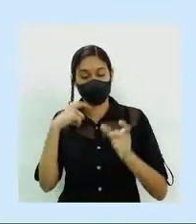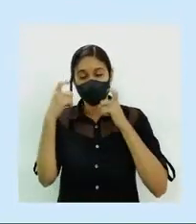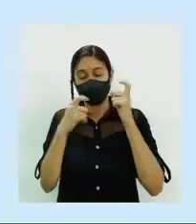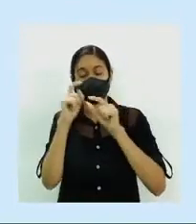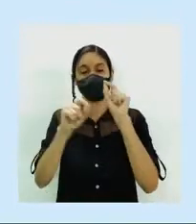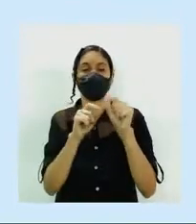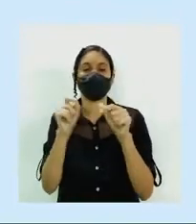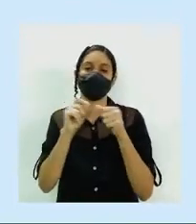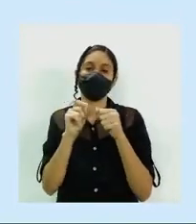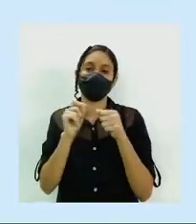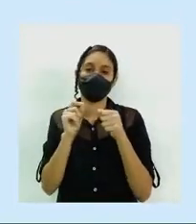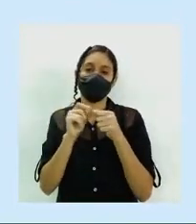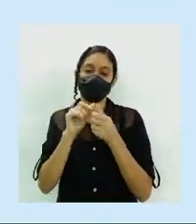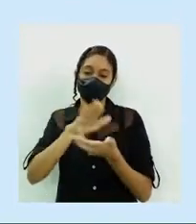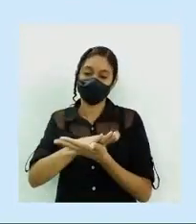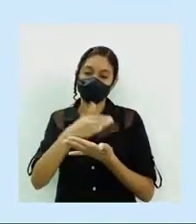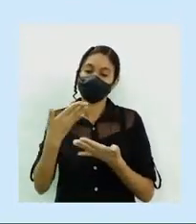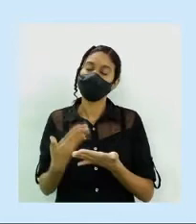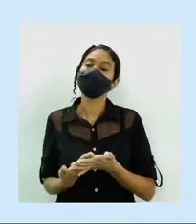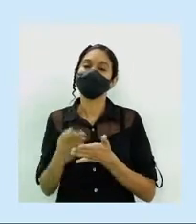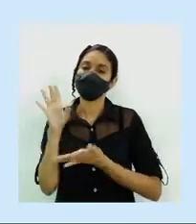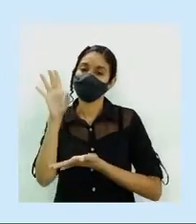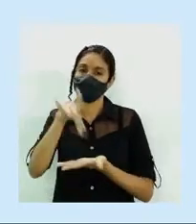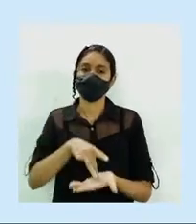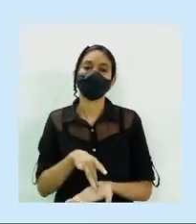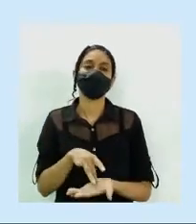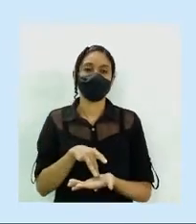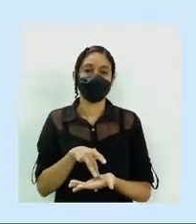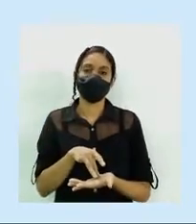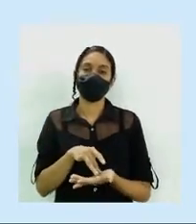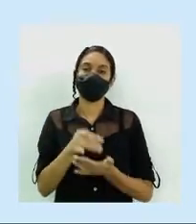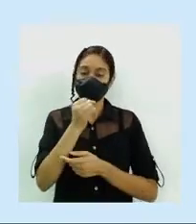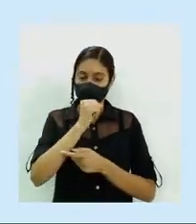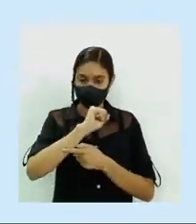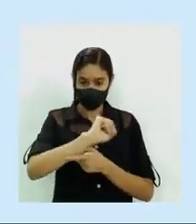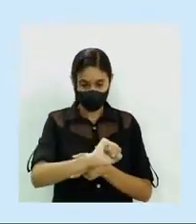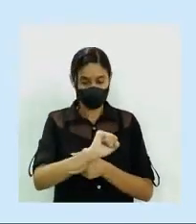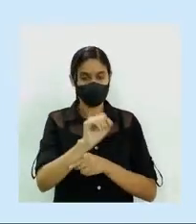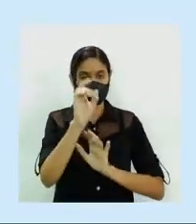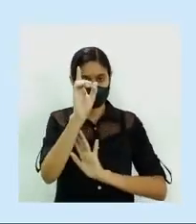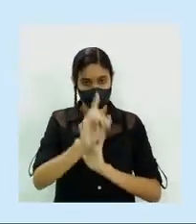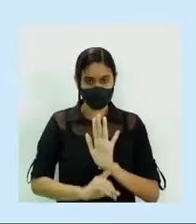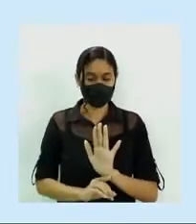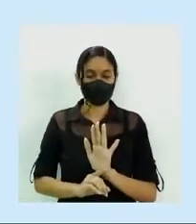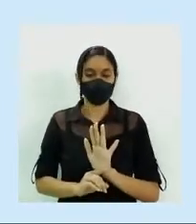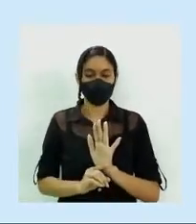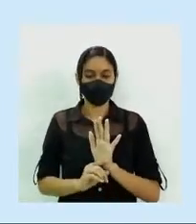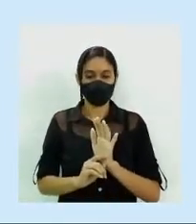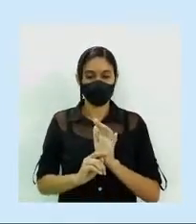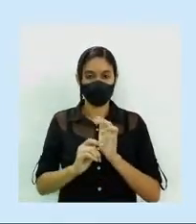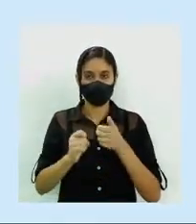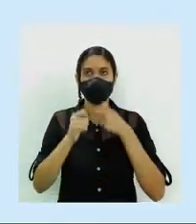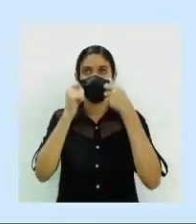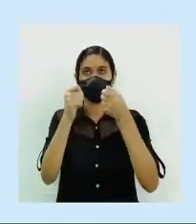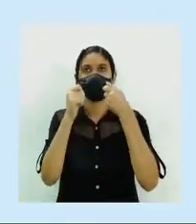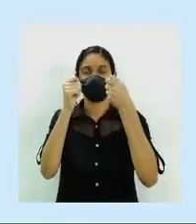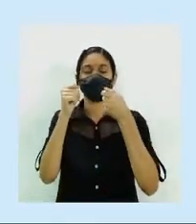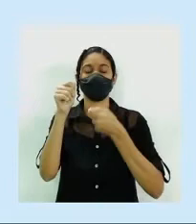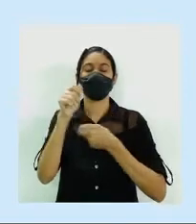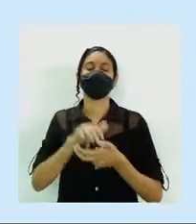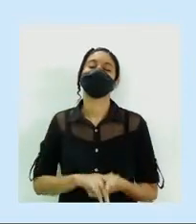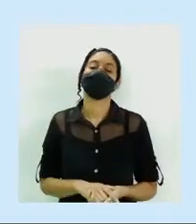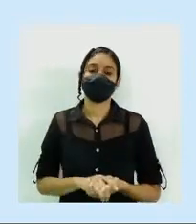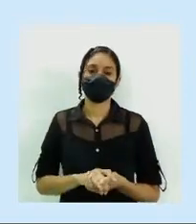preocupação de fazer essa interpretação da realidade, essa defesa por direitos, esse protesto, essas